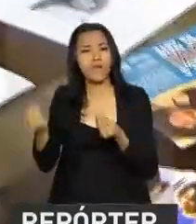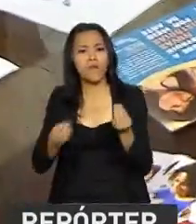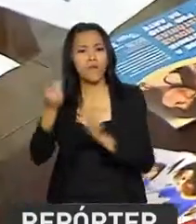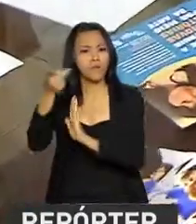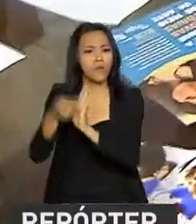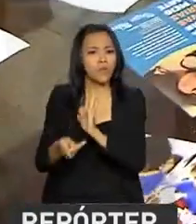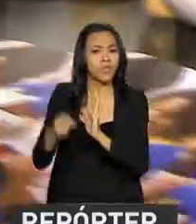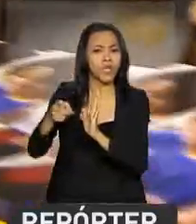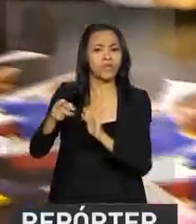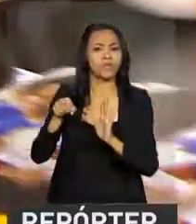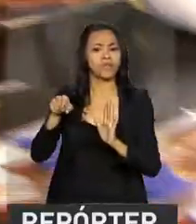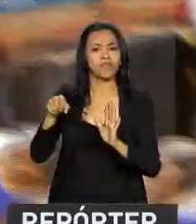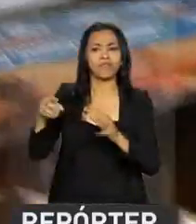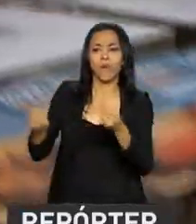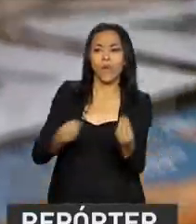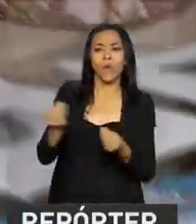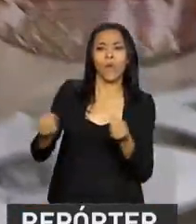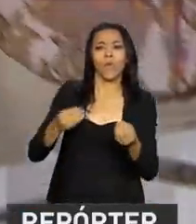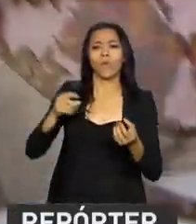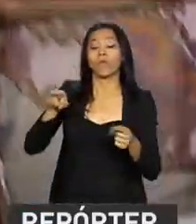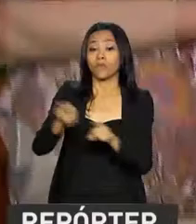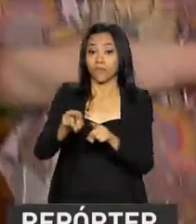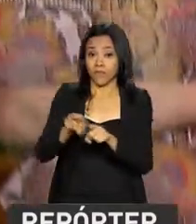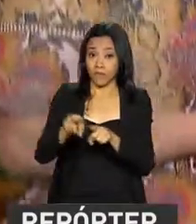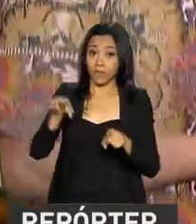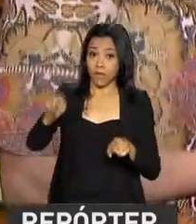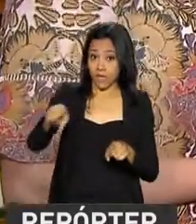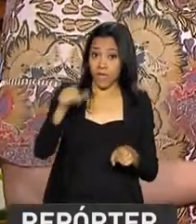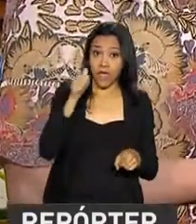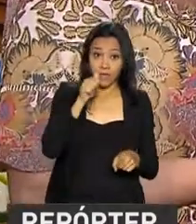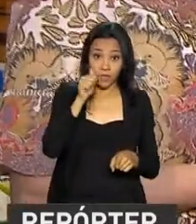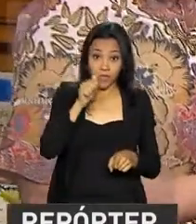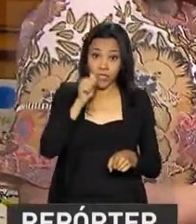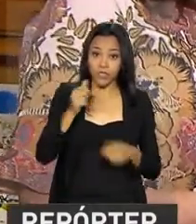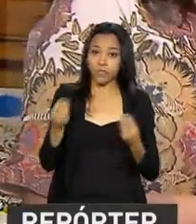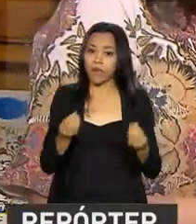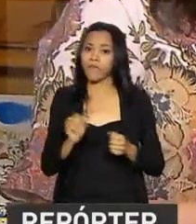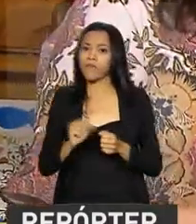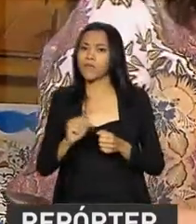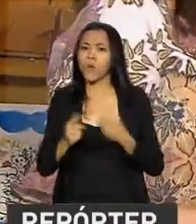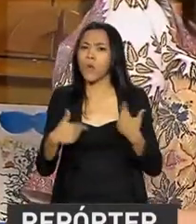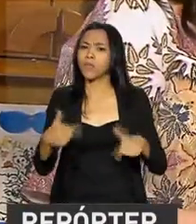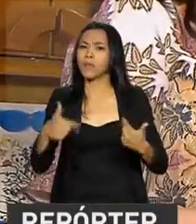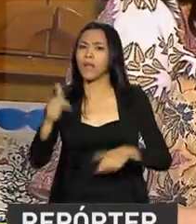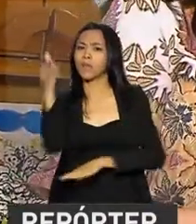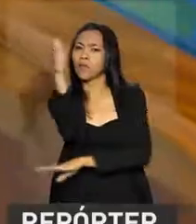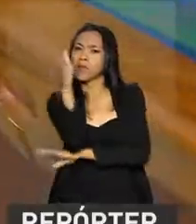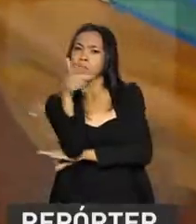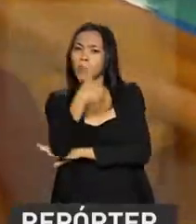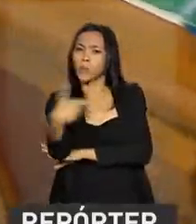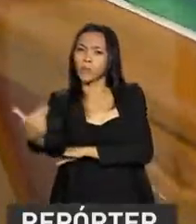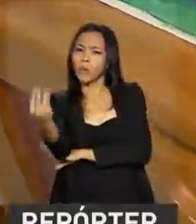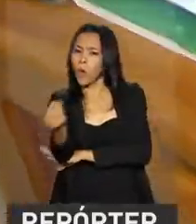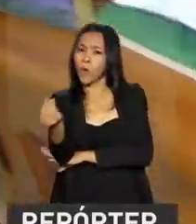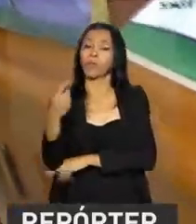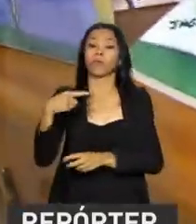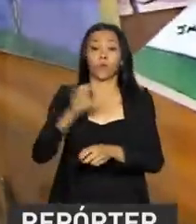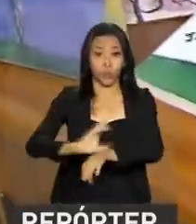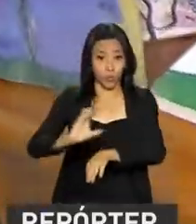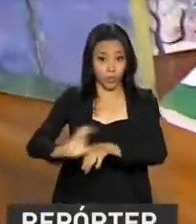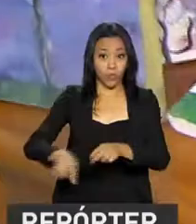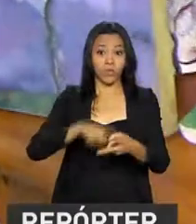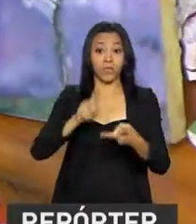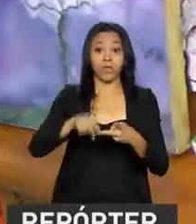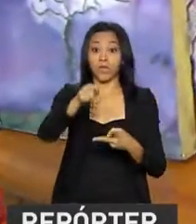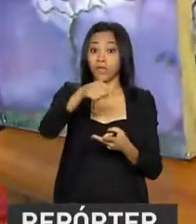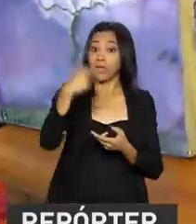desenvolvidos pela casa. Hotelaria para as meninas maiores se prepararem para o mercado de trabalho e cristal,